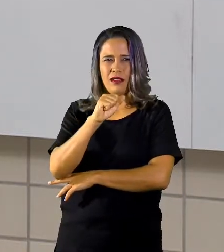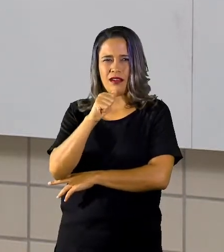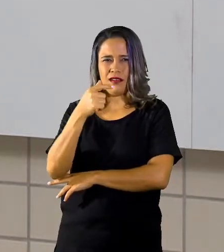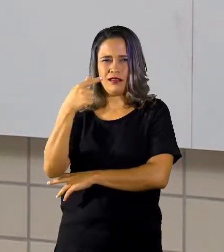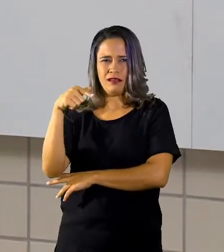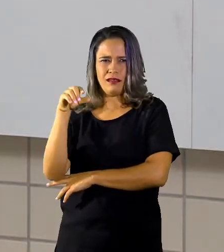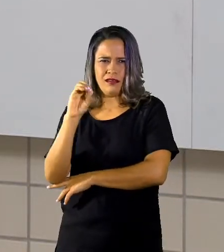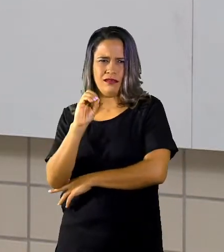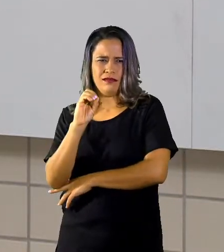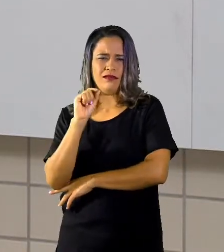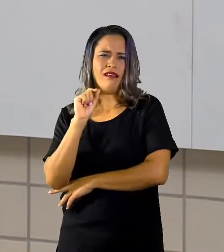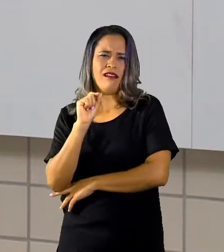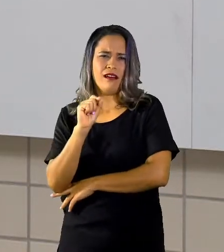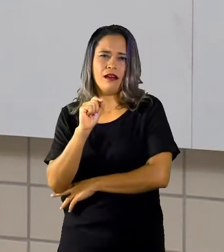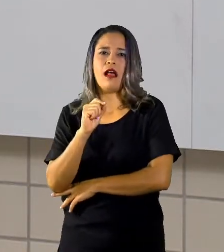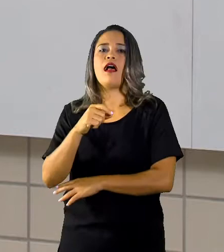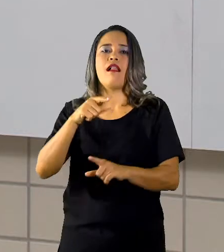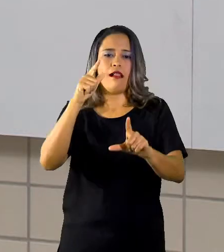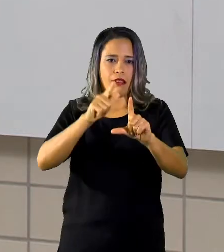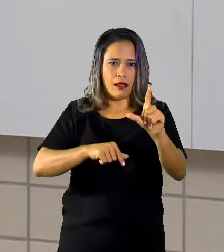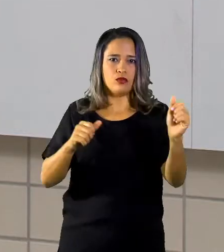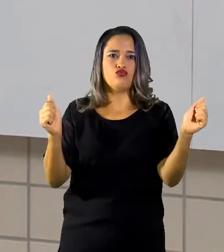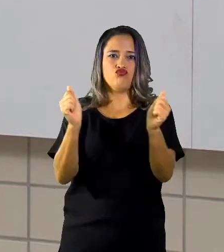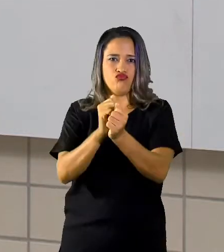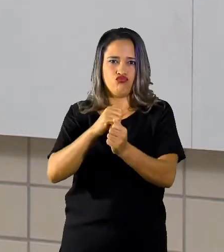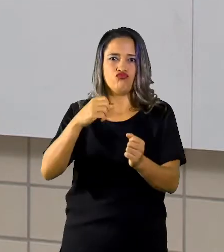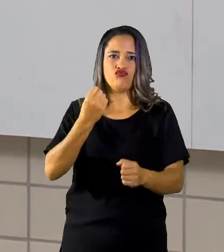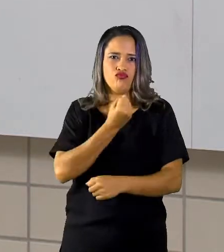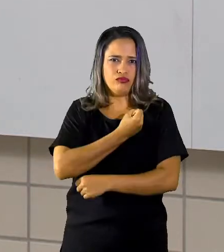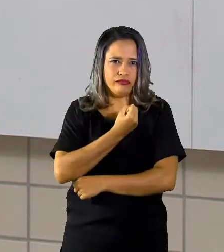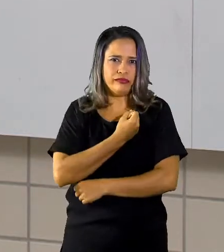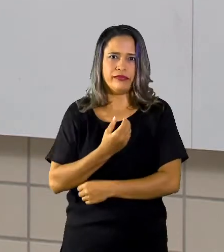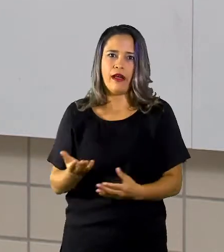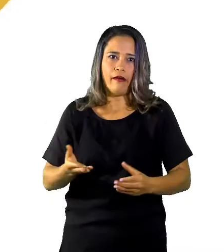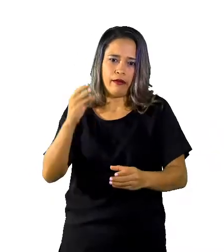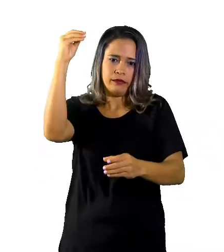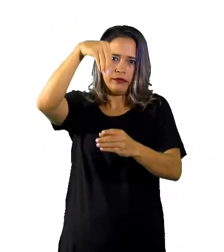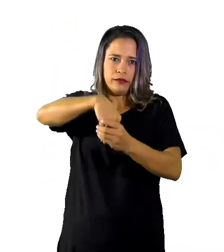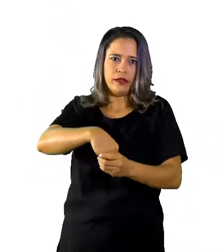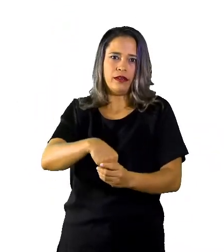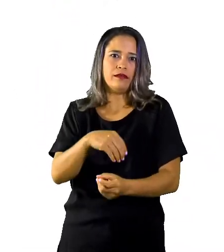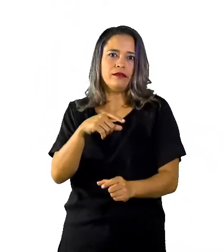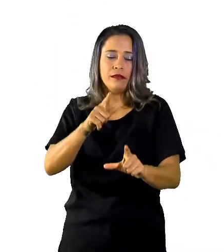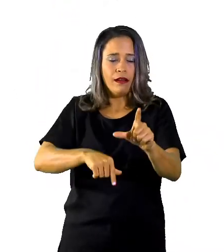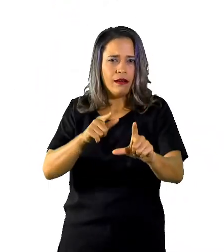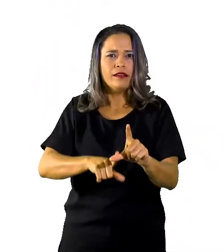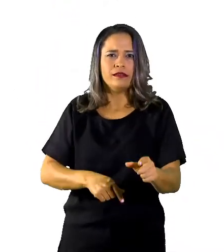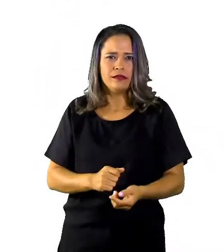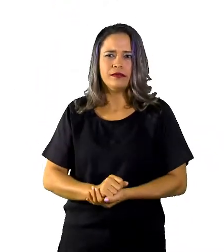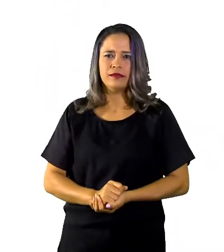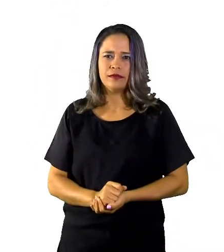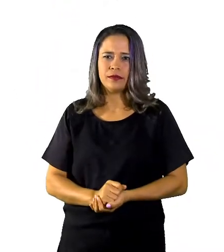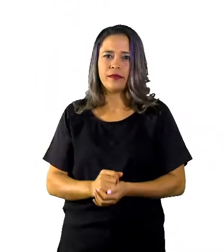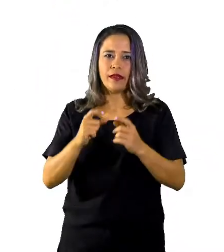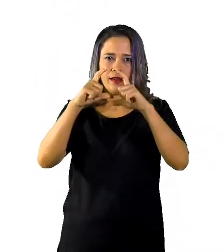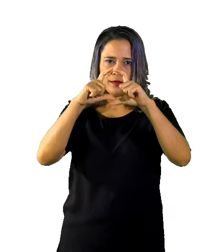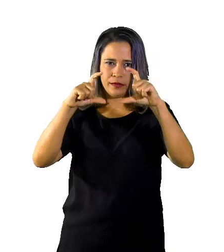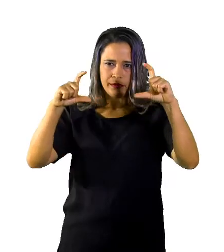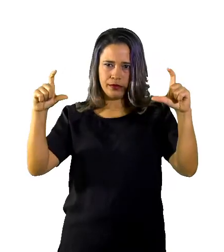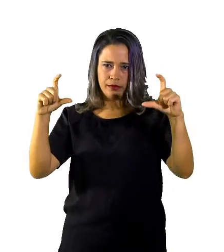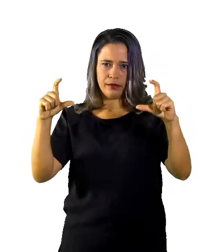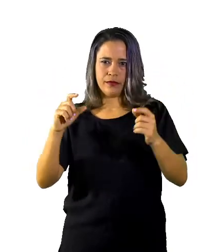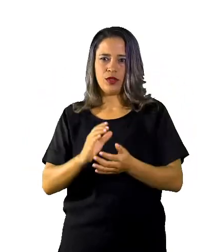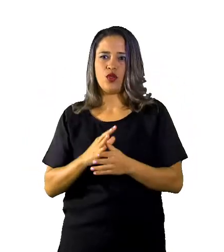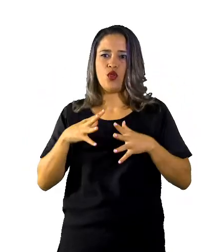letras e números. Essa é a diferença, porque agora eu tenho letras dentro da minha expressão. Então, em uma expressão algébrica, se todos os